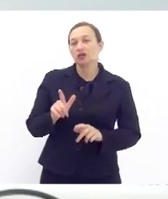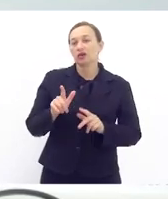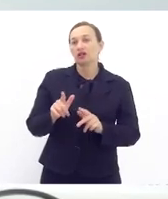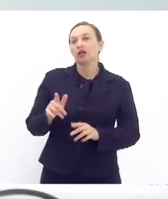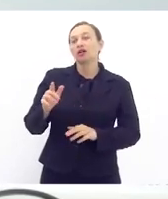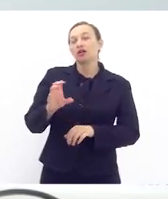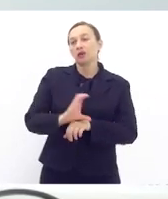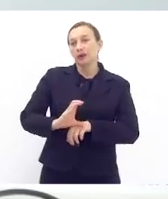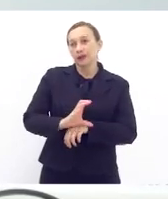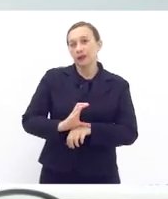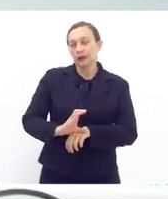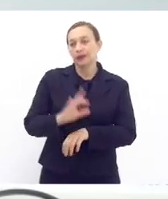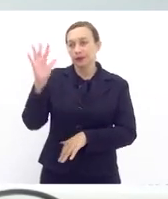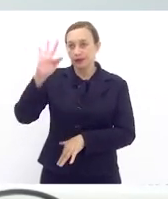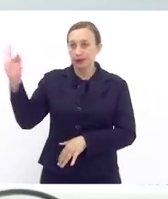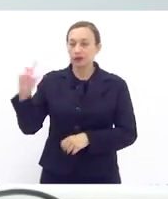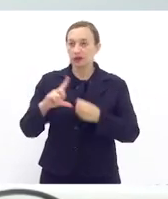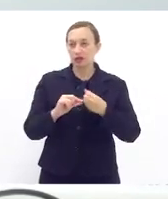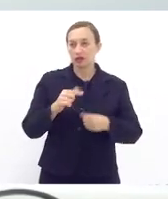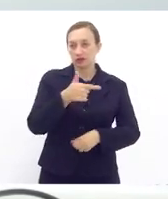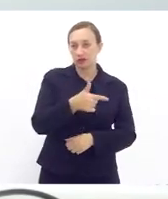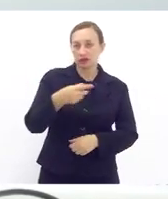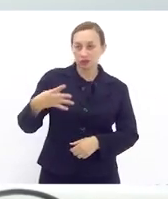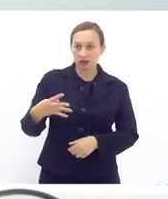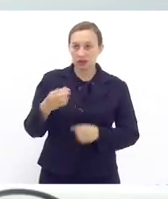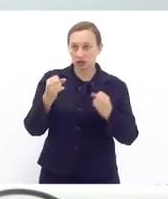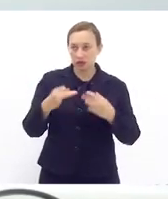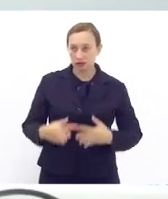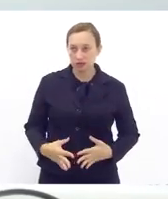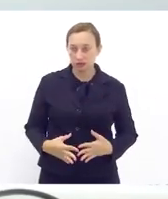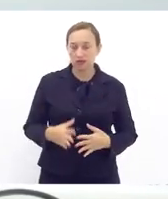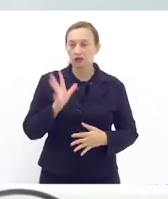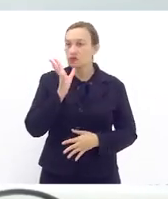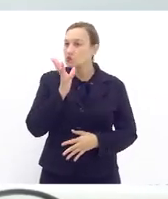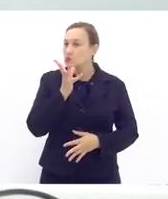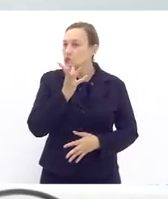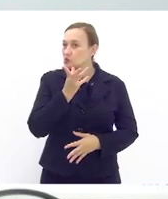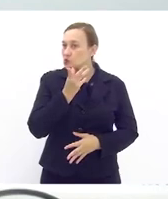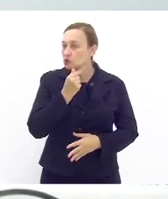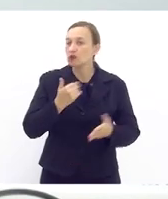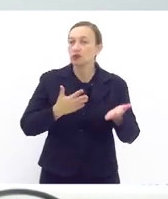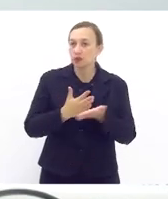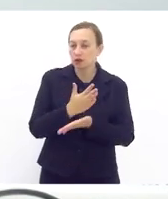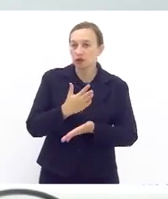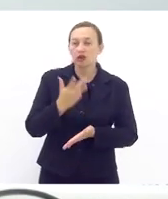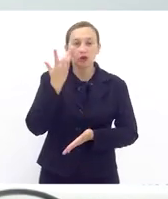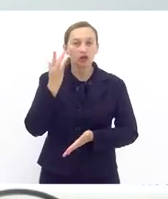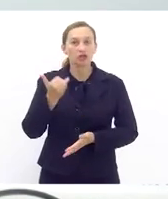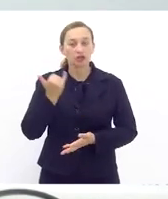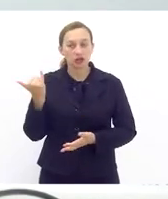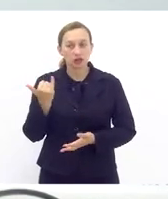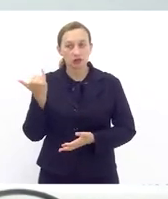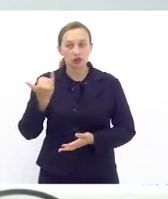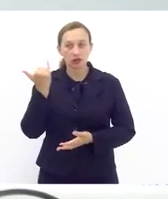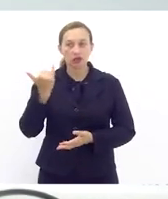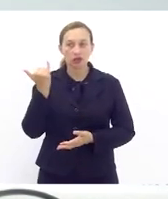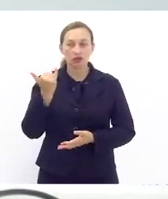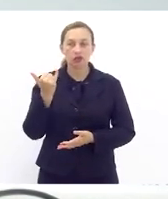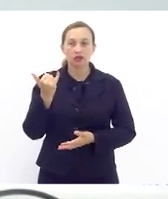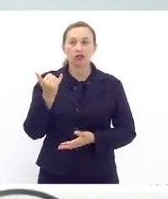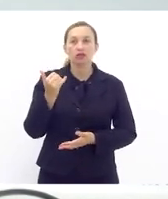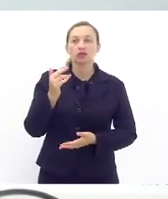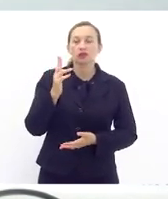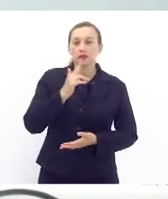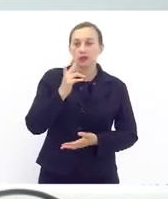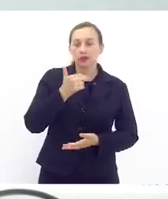no artigo 24 Então como Já demorou muito se aprovar esse plano Talvez seja mais prudente que ele tenha vigência de 10